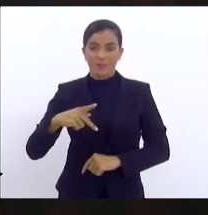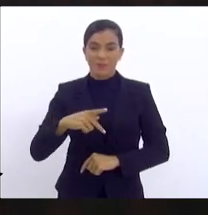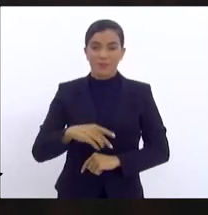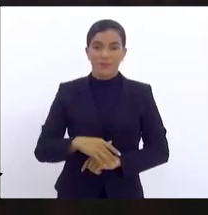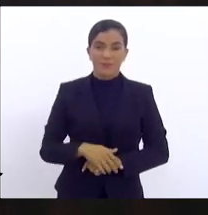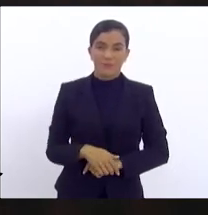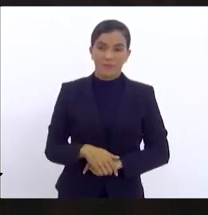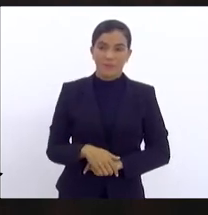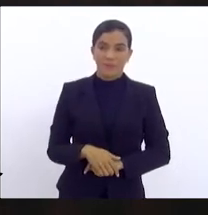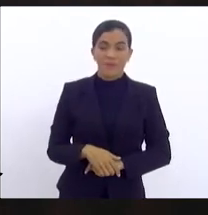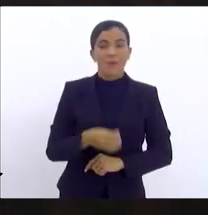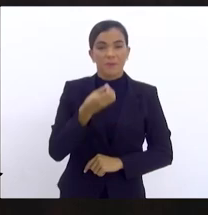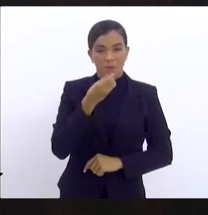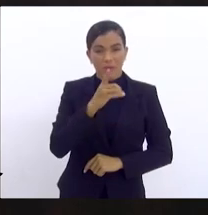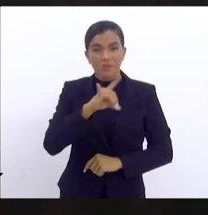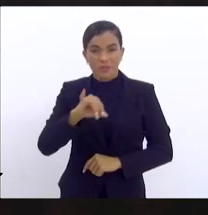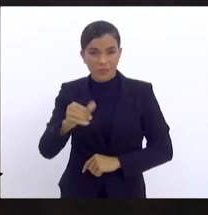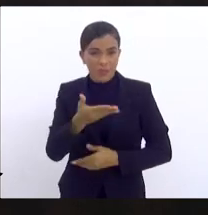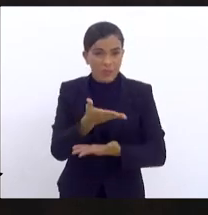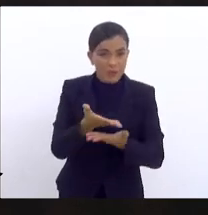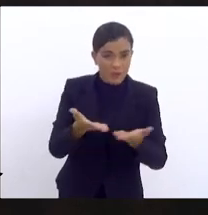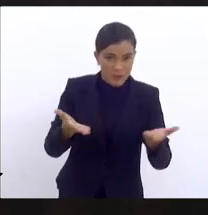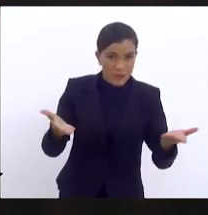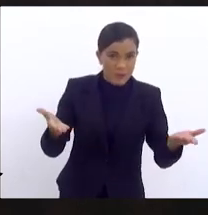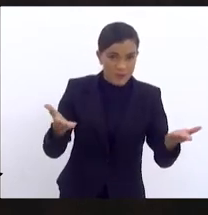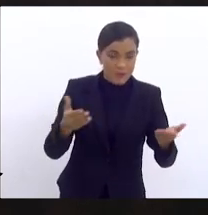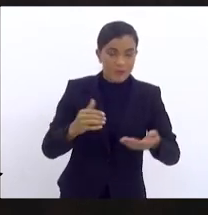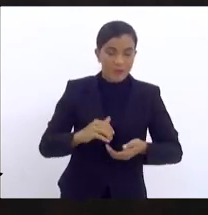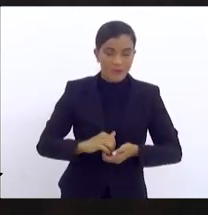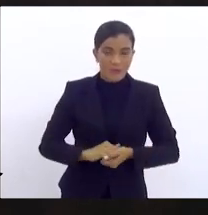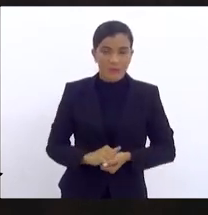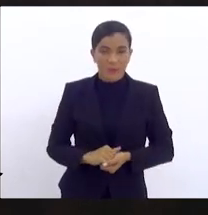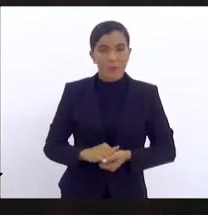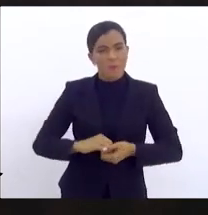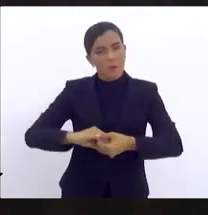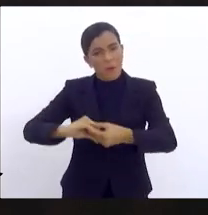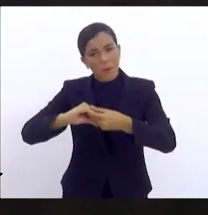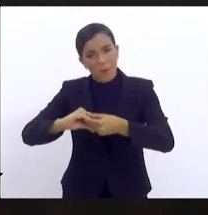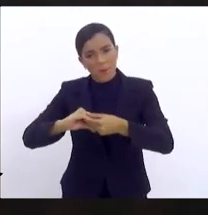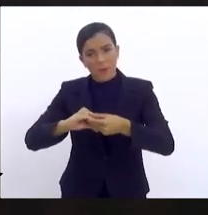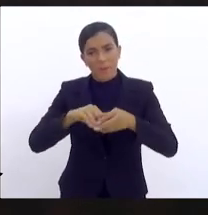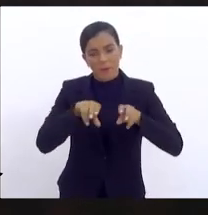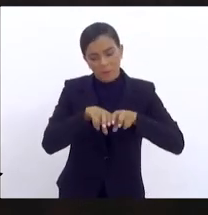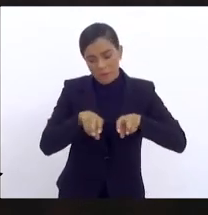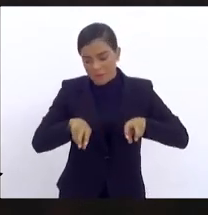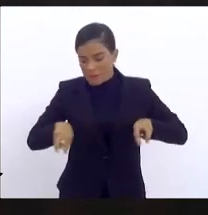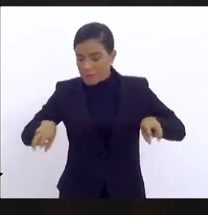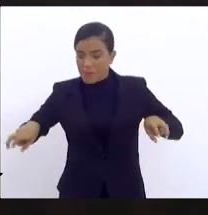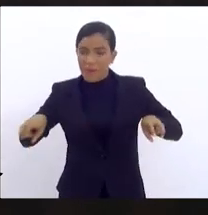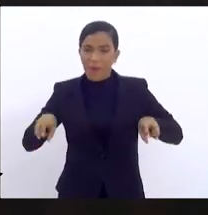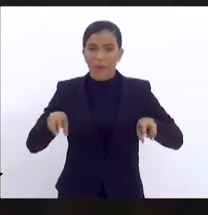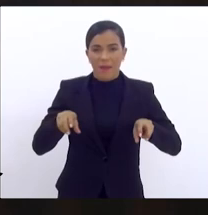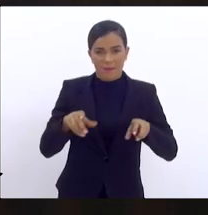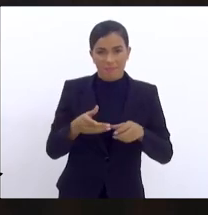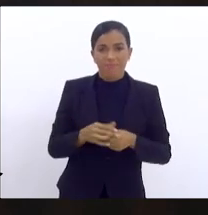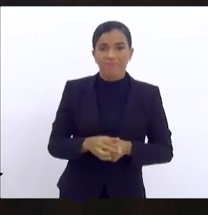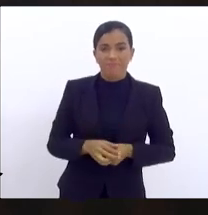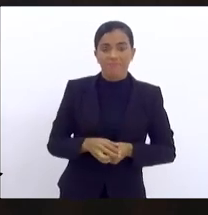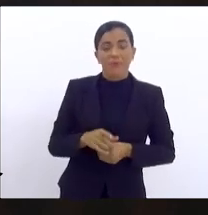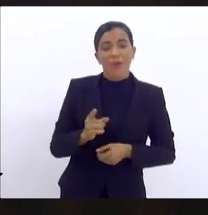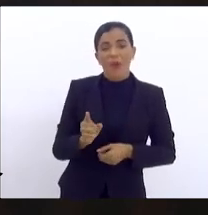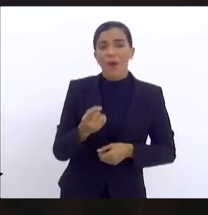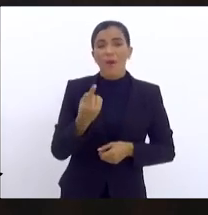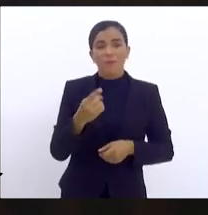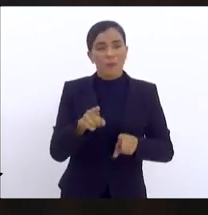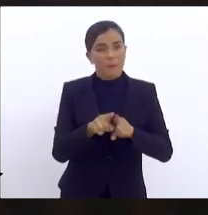bom dia bom dia a todos meus cumprimentos à mesa em especial Presidente Márcio Alberto